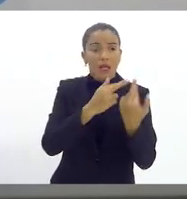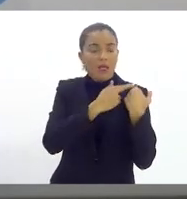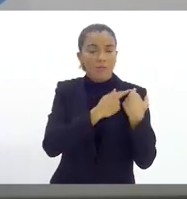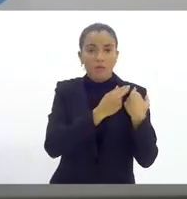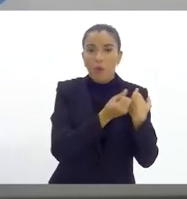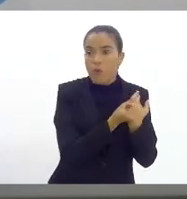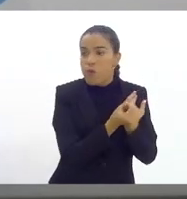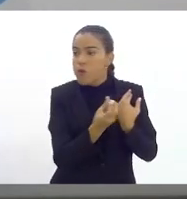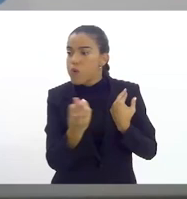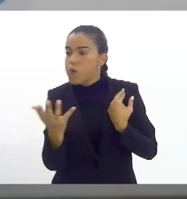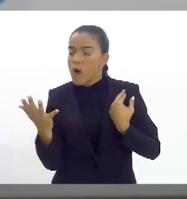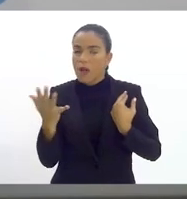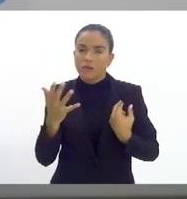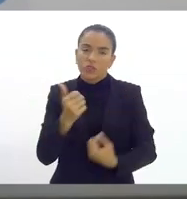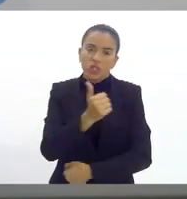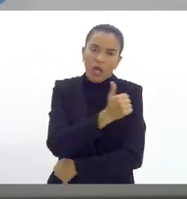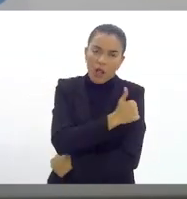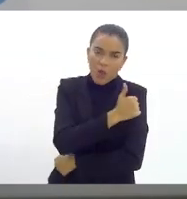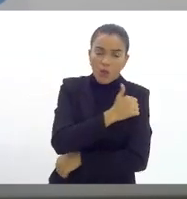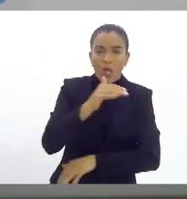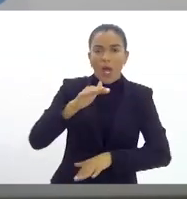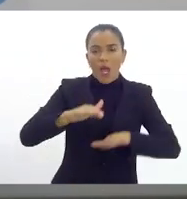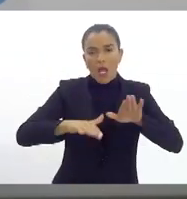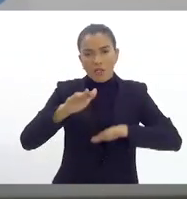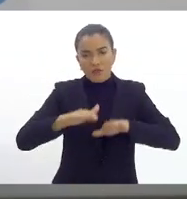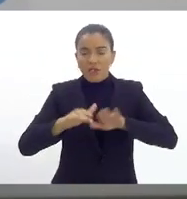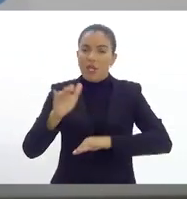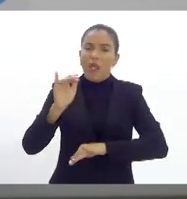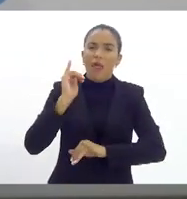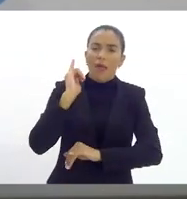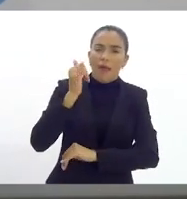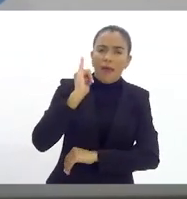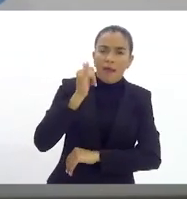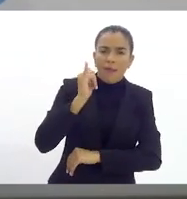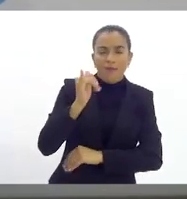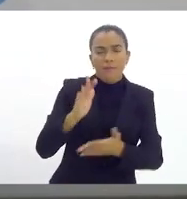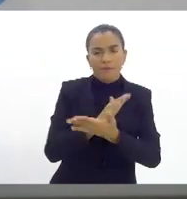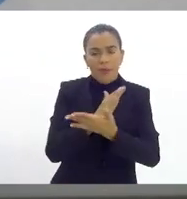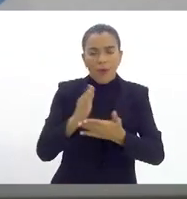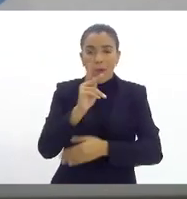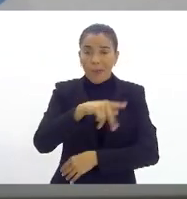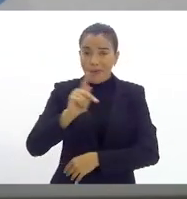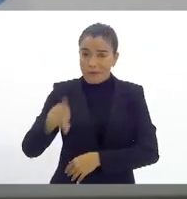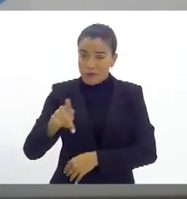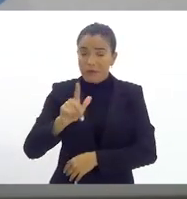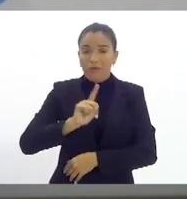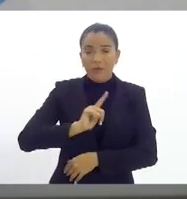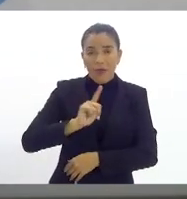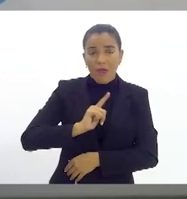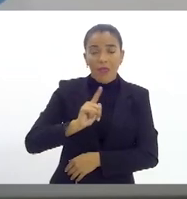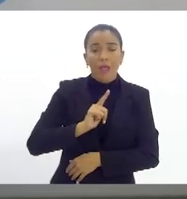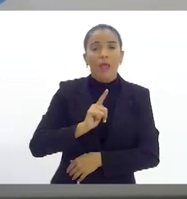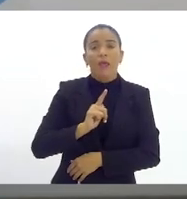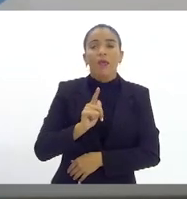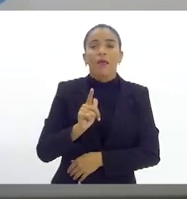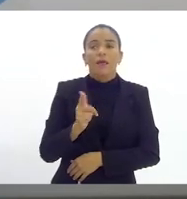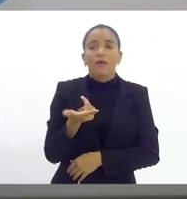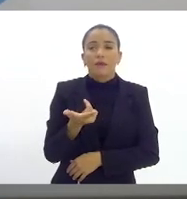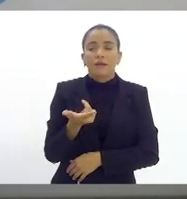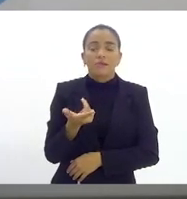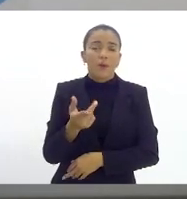de alunos Às vezes a relatos de profissionais que semestre é tomam